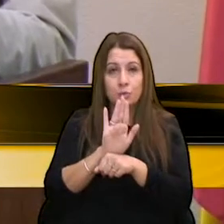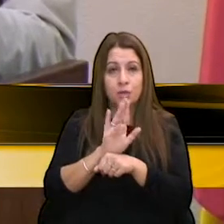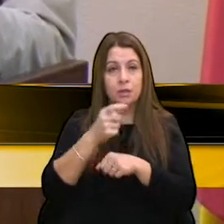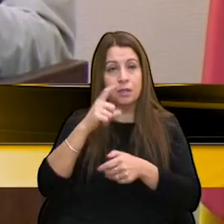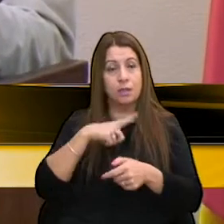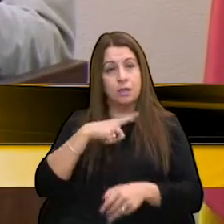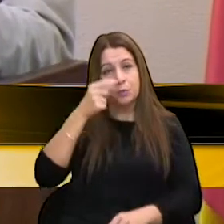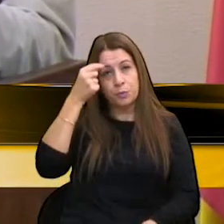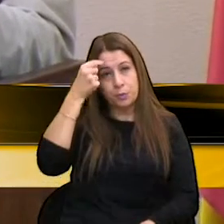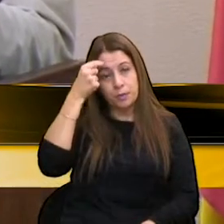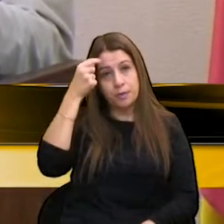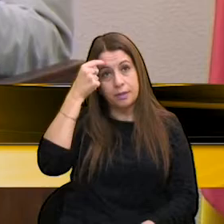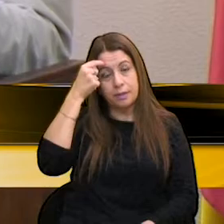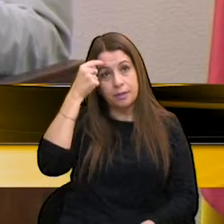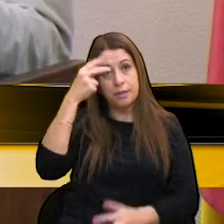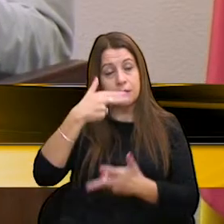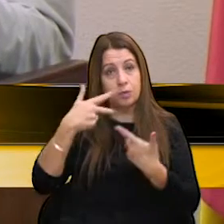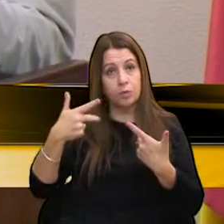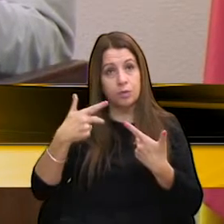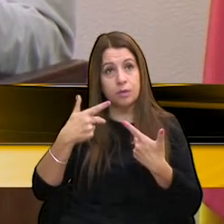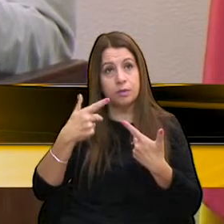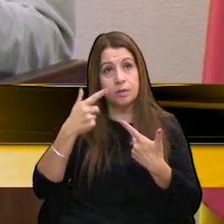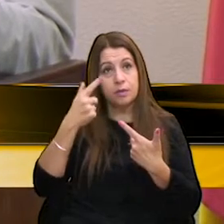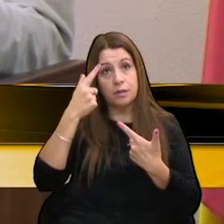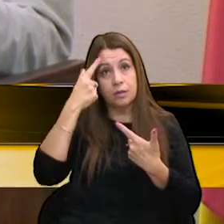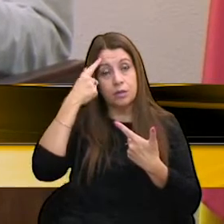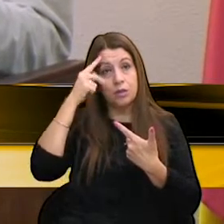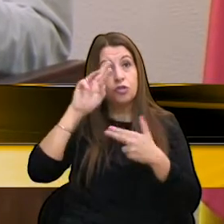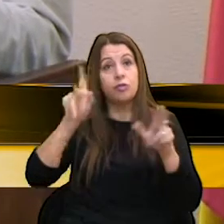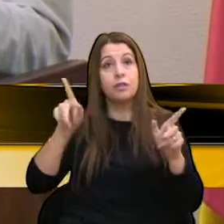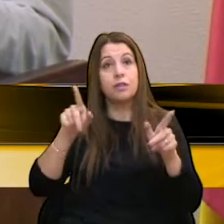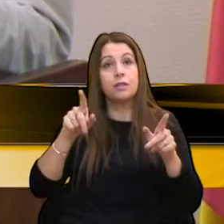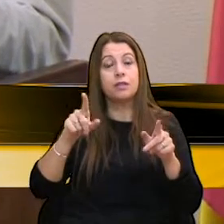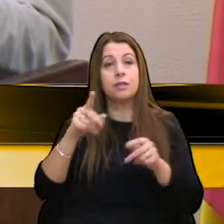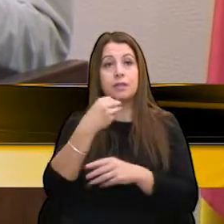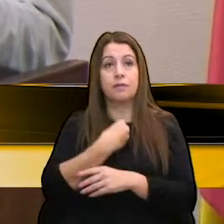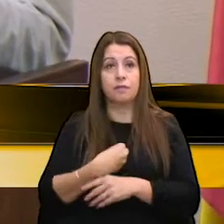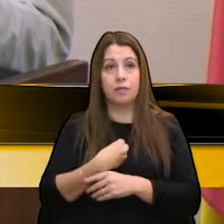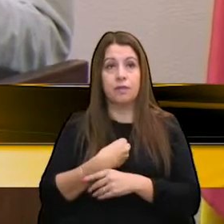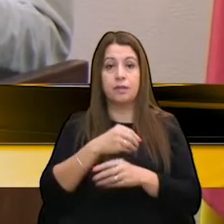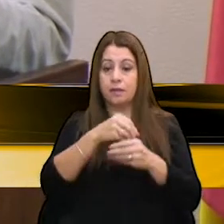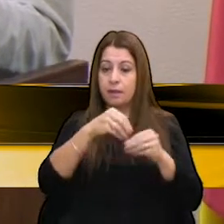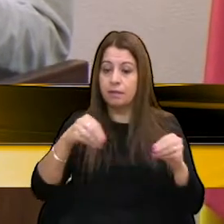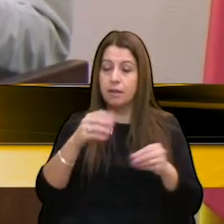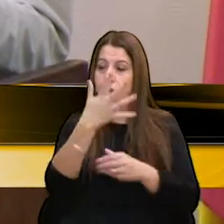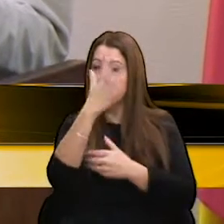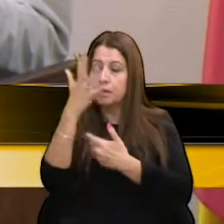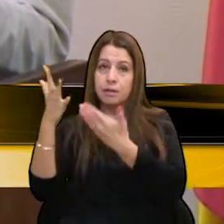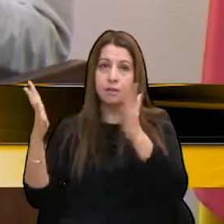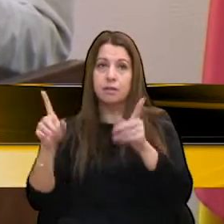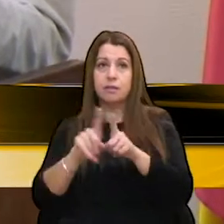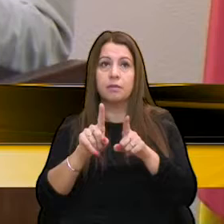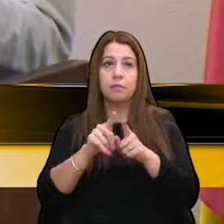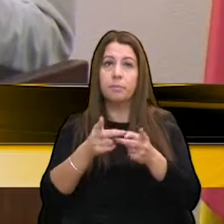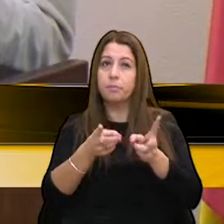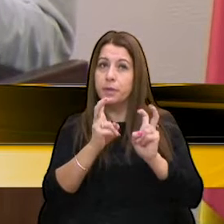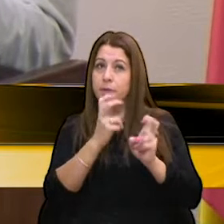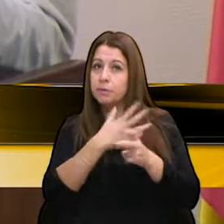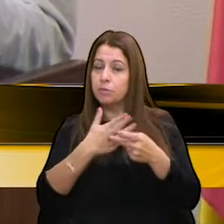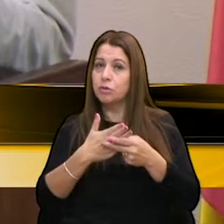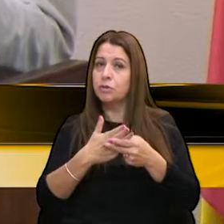consciência dos mistérios da vida, da terra e da natureza. para torná-los